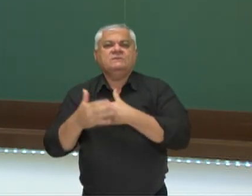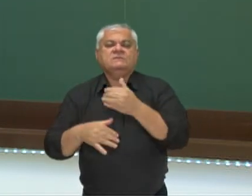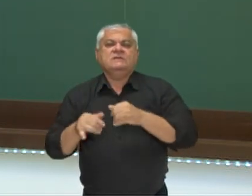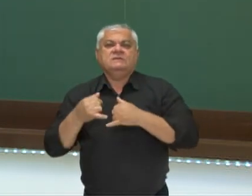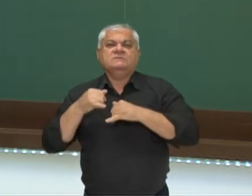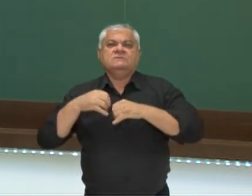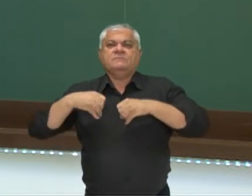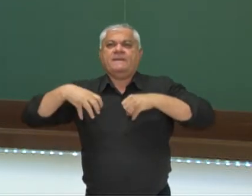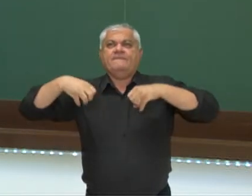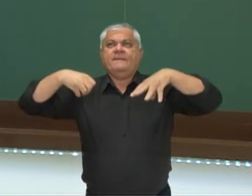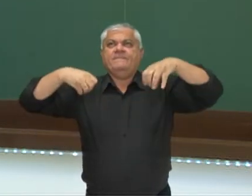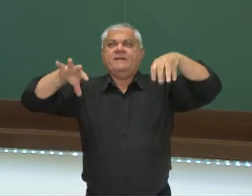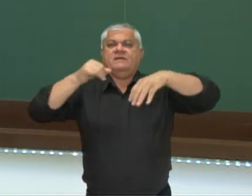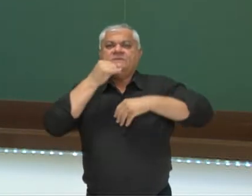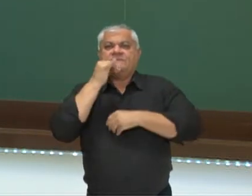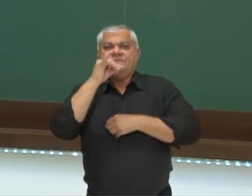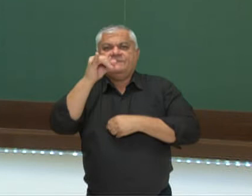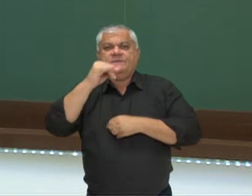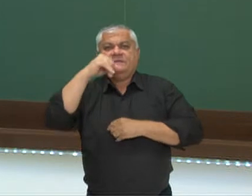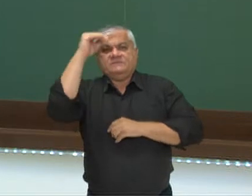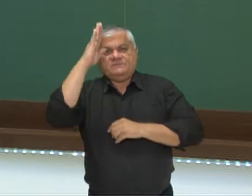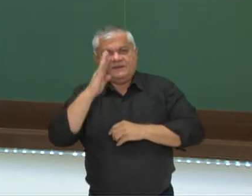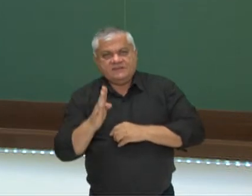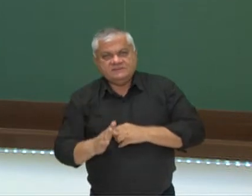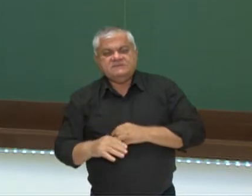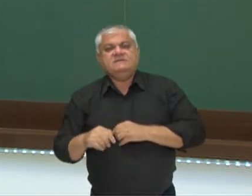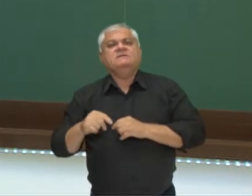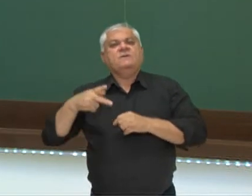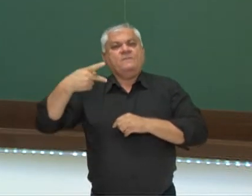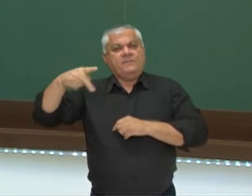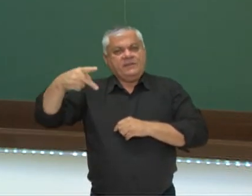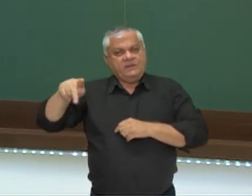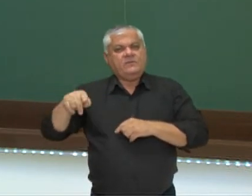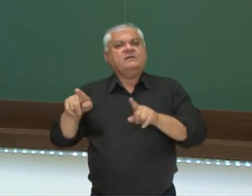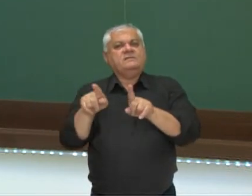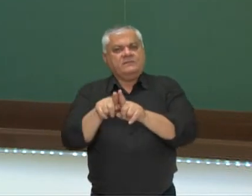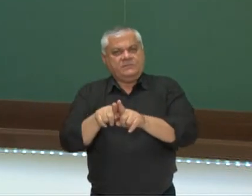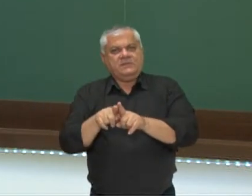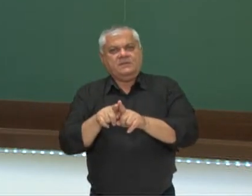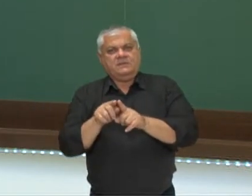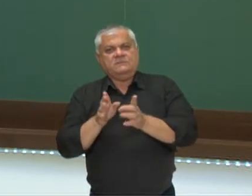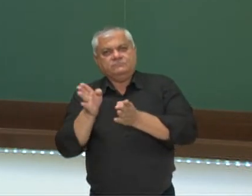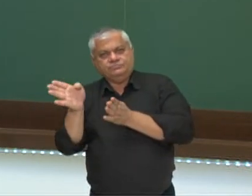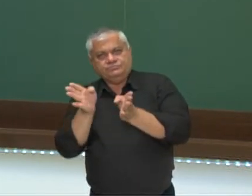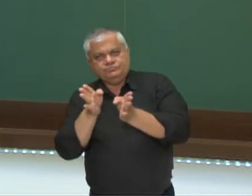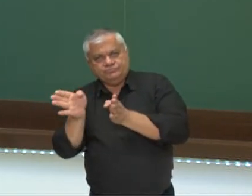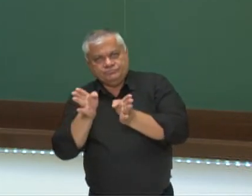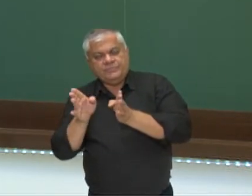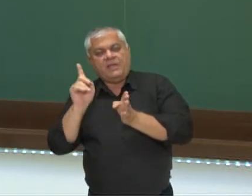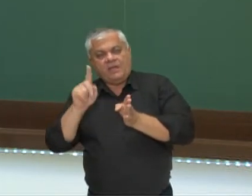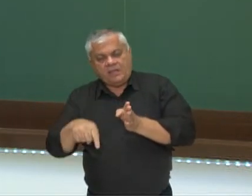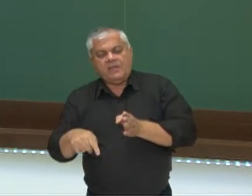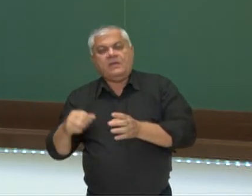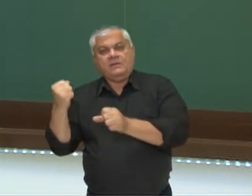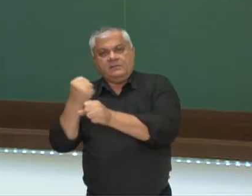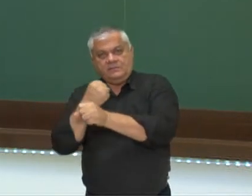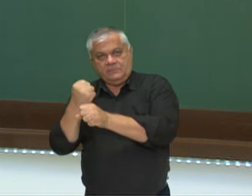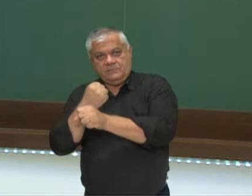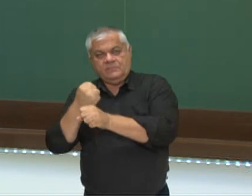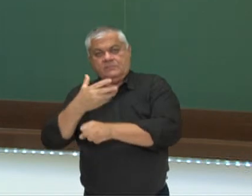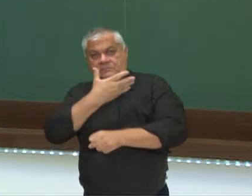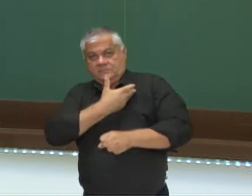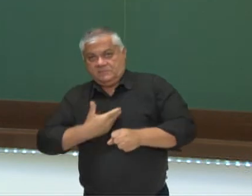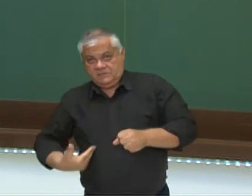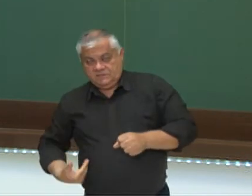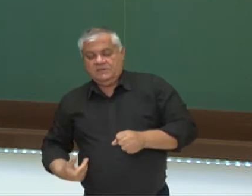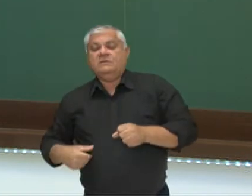eletricidade para o Brasil e também para o Paraguai, haja vista que essa usina é uma binacional, que foi construída pelos governos brasileiro